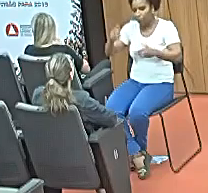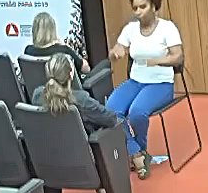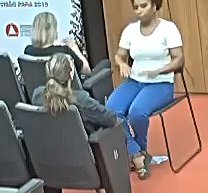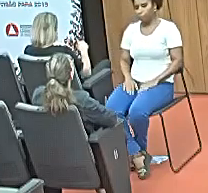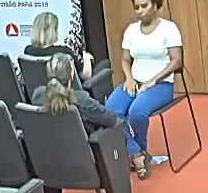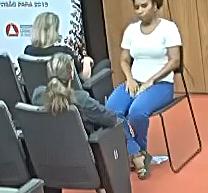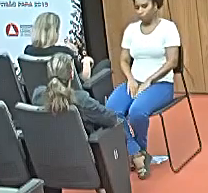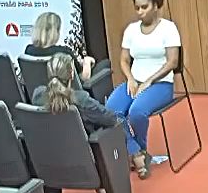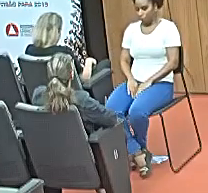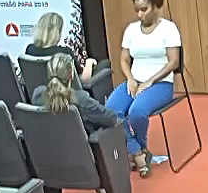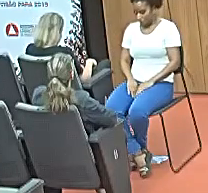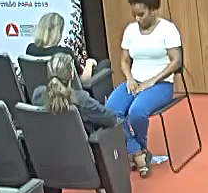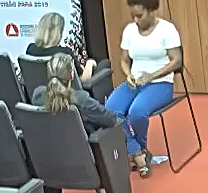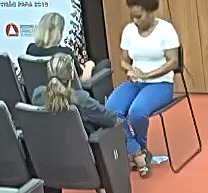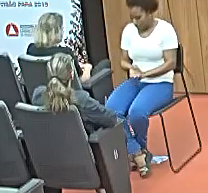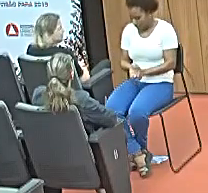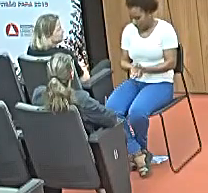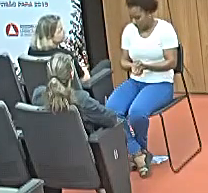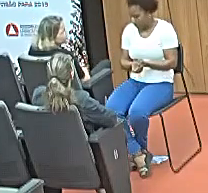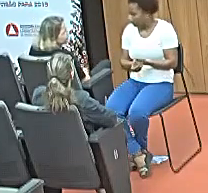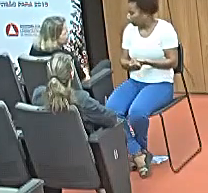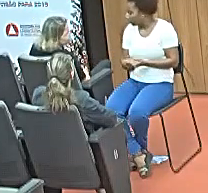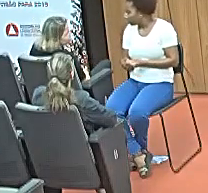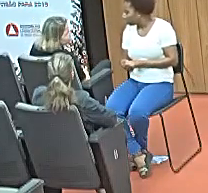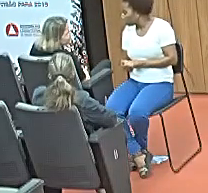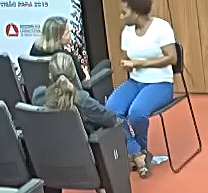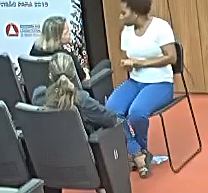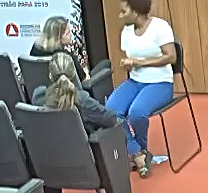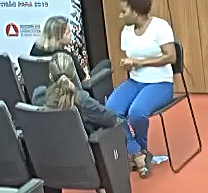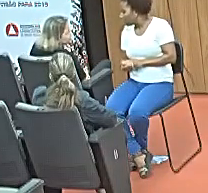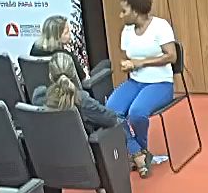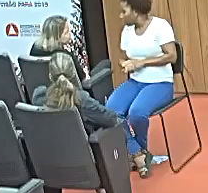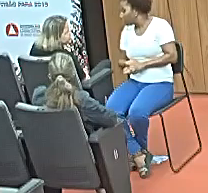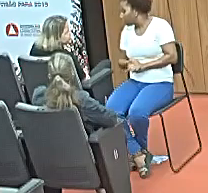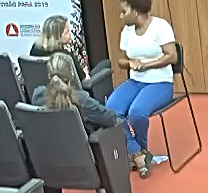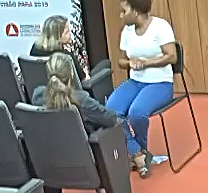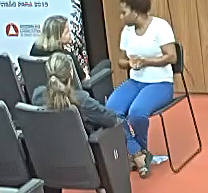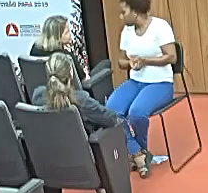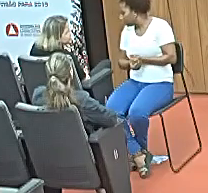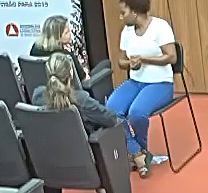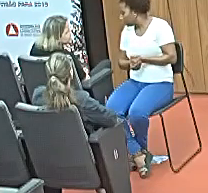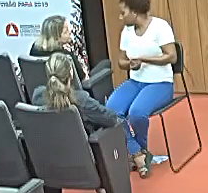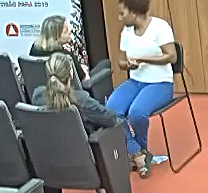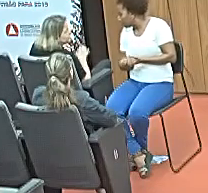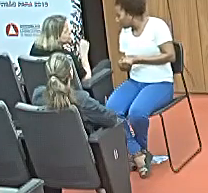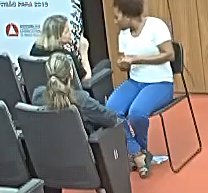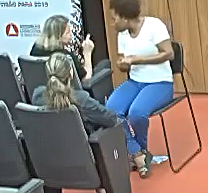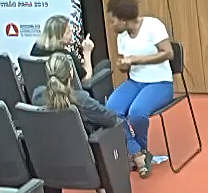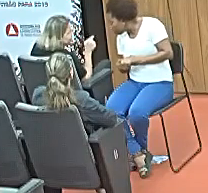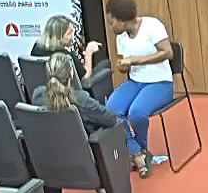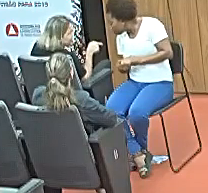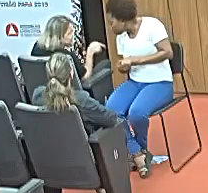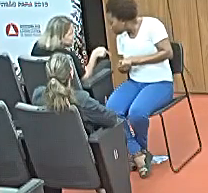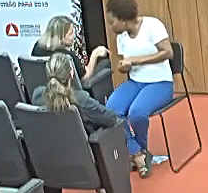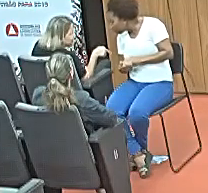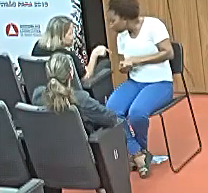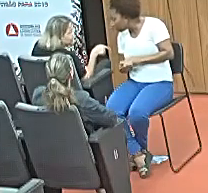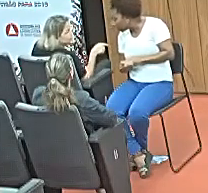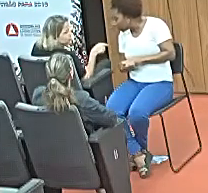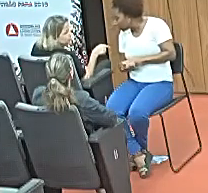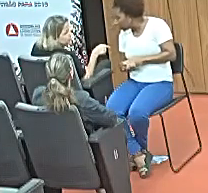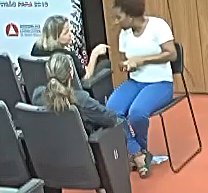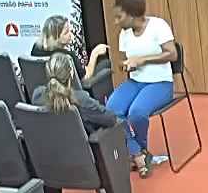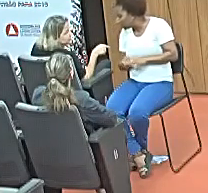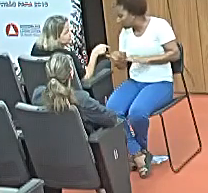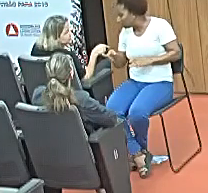regina gostaria de agradecer a presença de todos e todas a participação a todos participaram alguns tiveram que sair